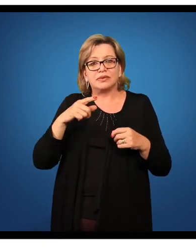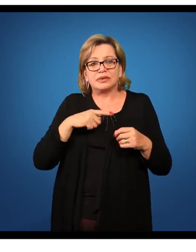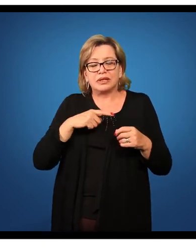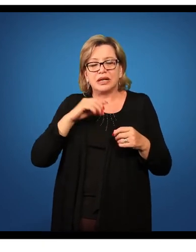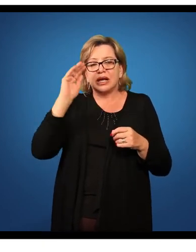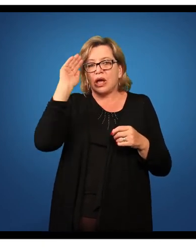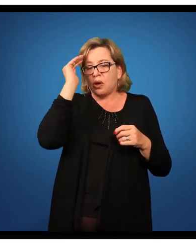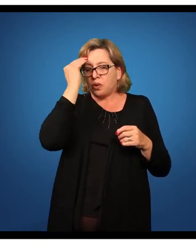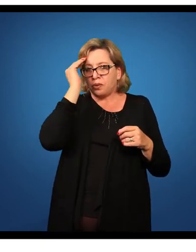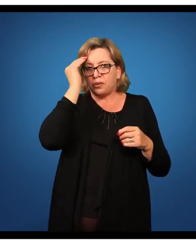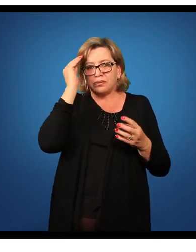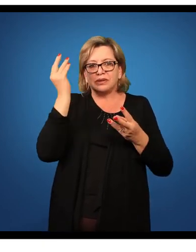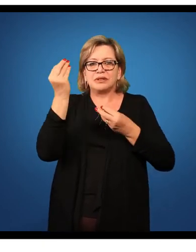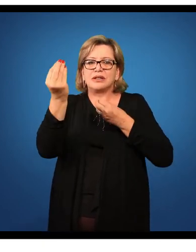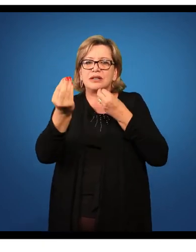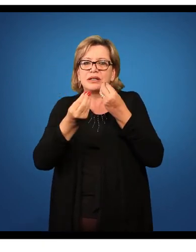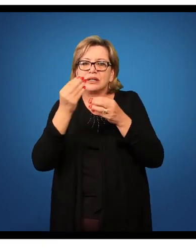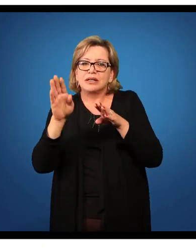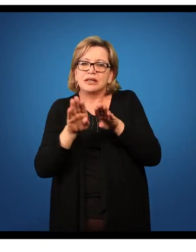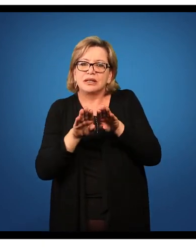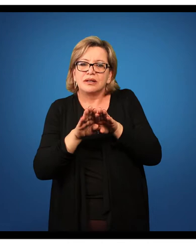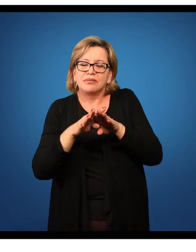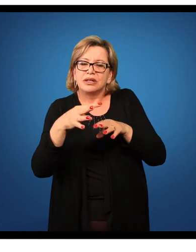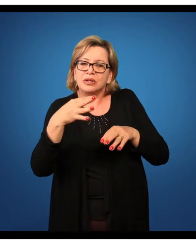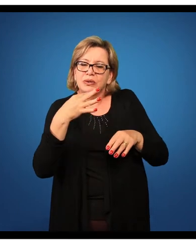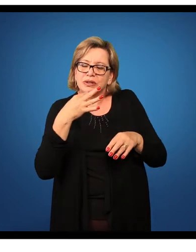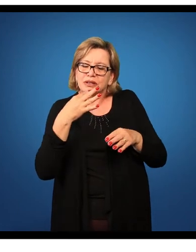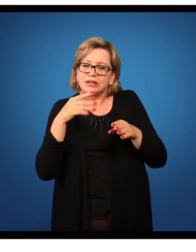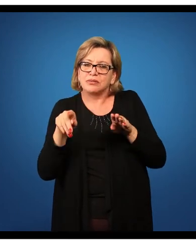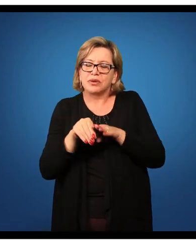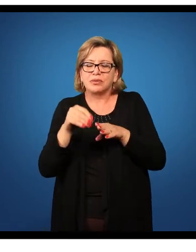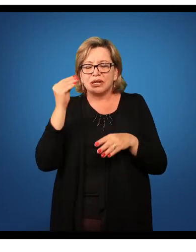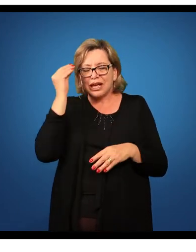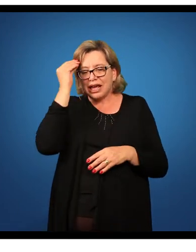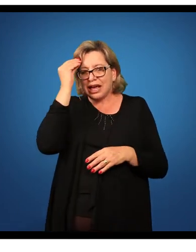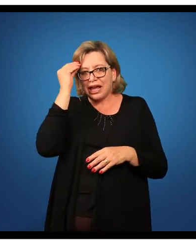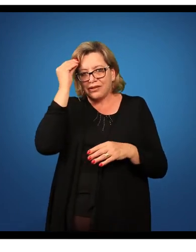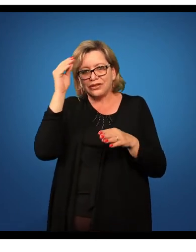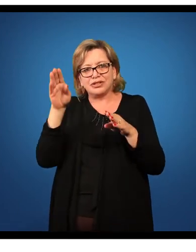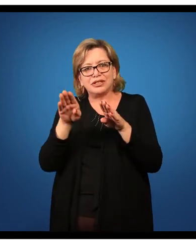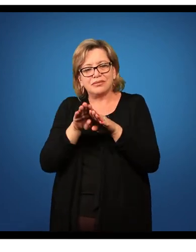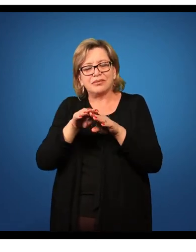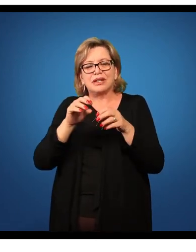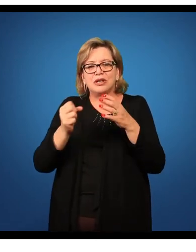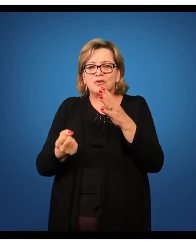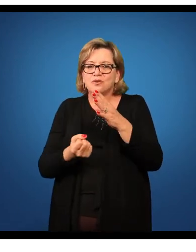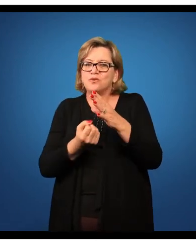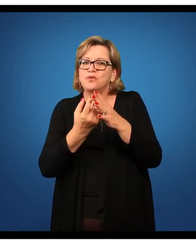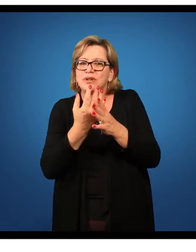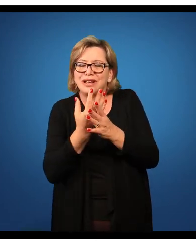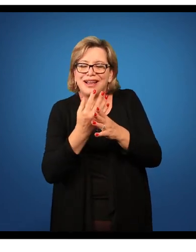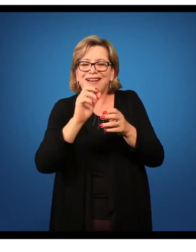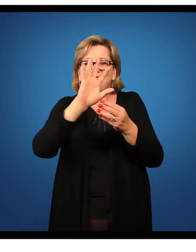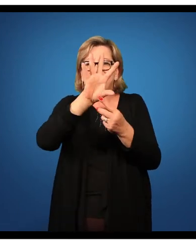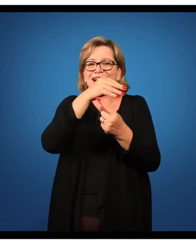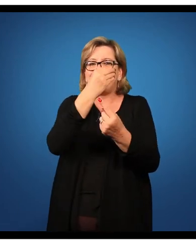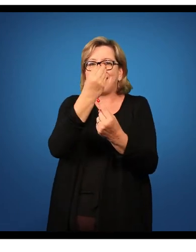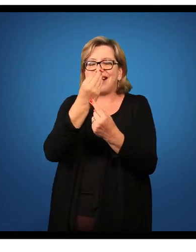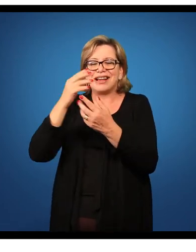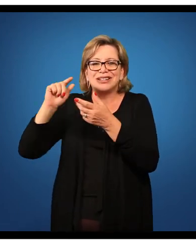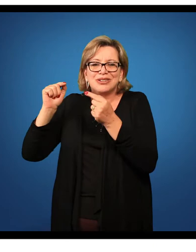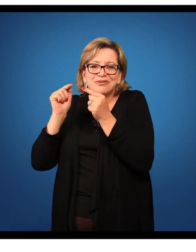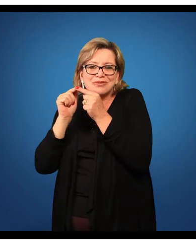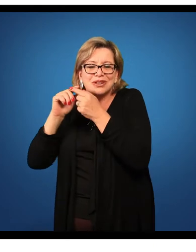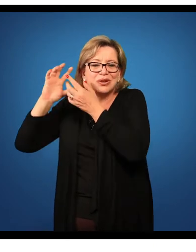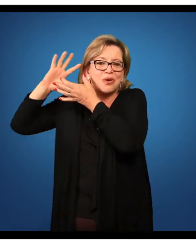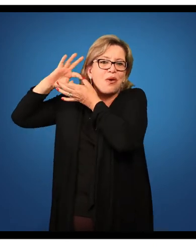compreensão de conhecer e de refletir e também produzirá arte dentro do contexto do aluno